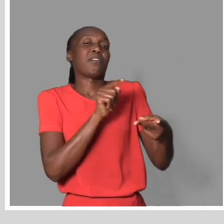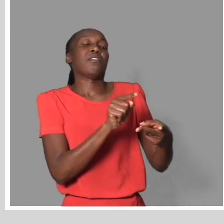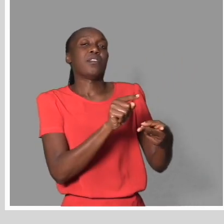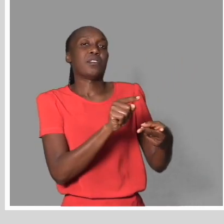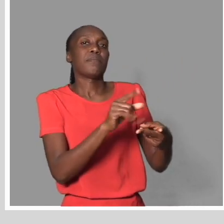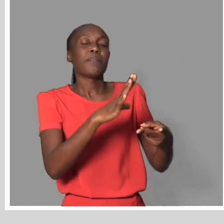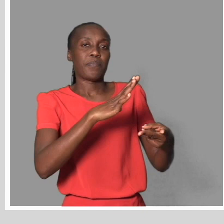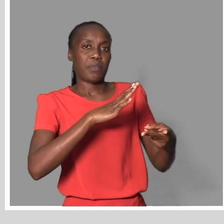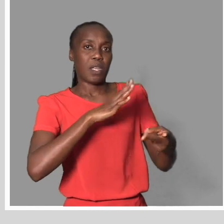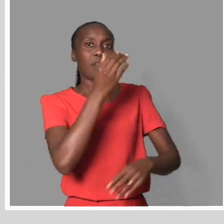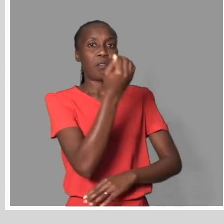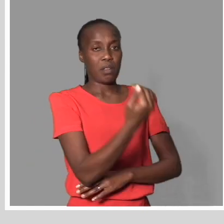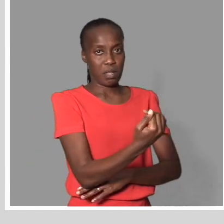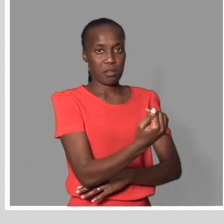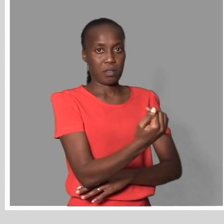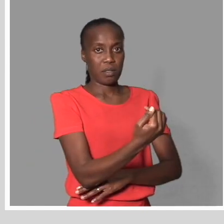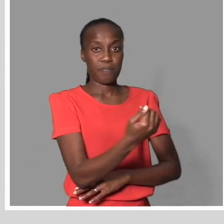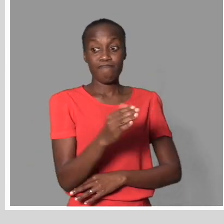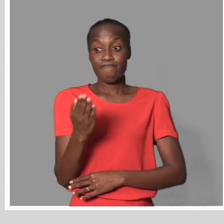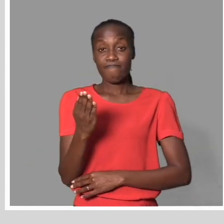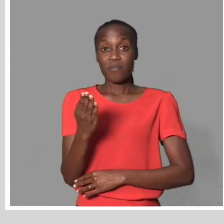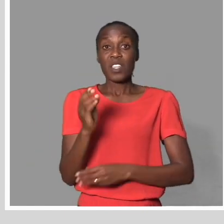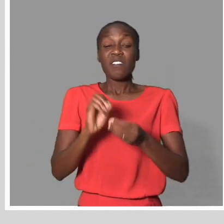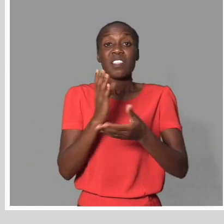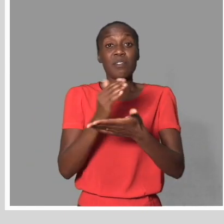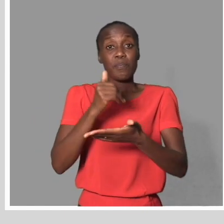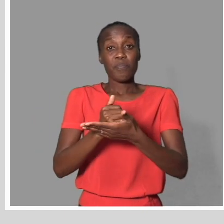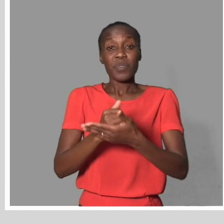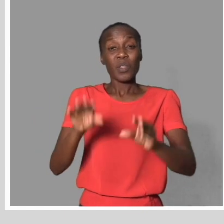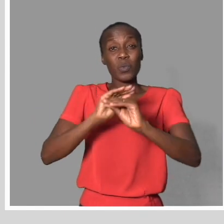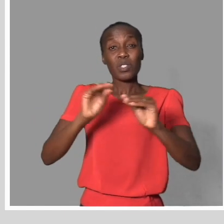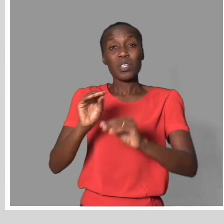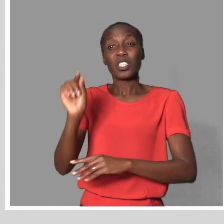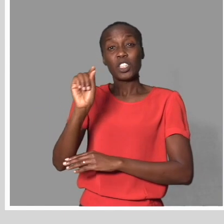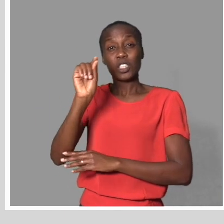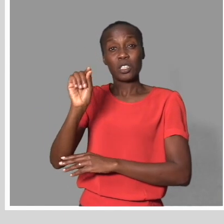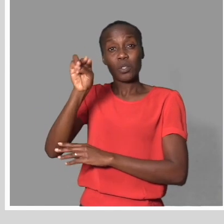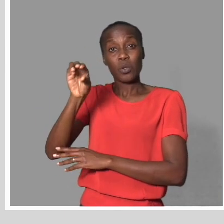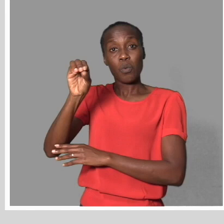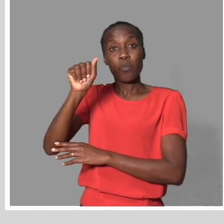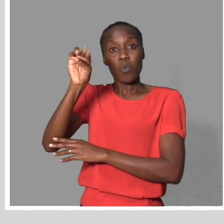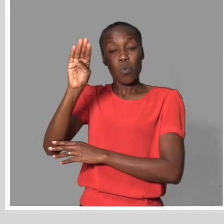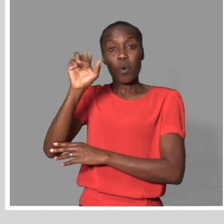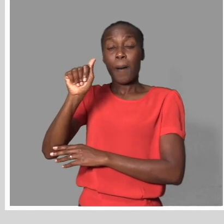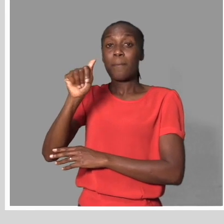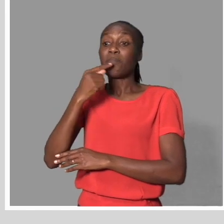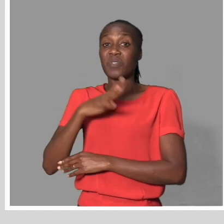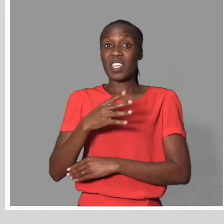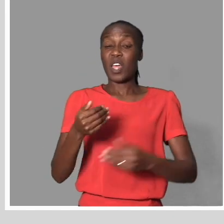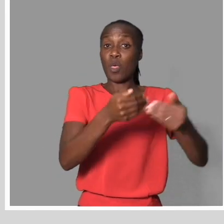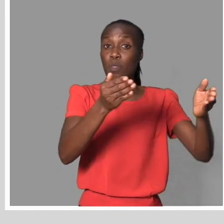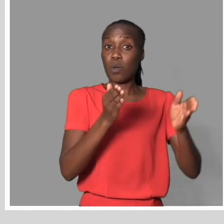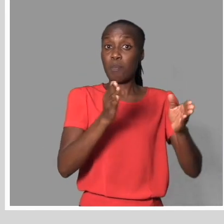da deficiência que a criança traz. O setor de educação no distrito da Moamba acredita que